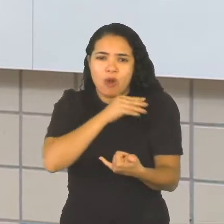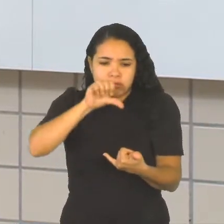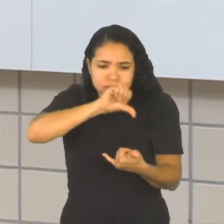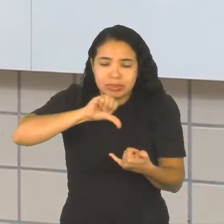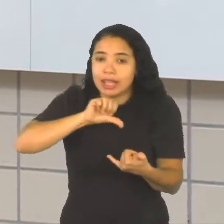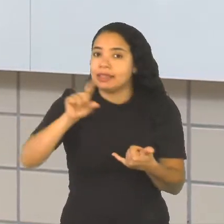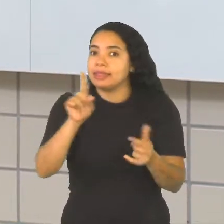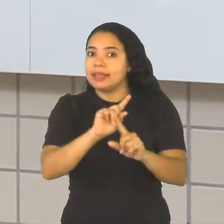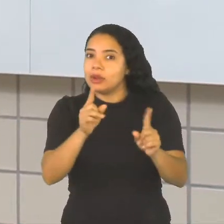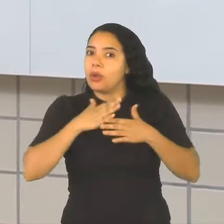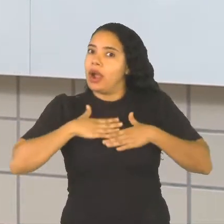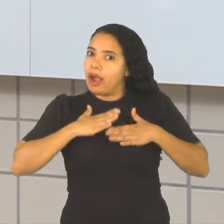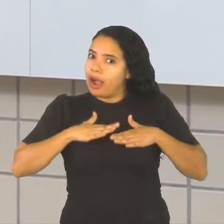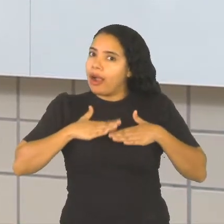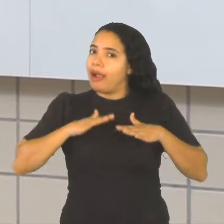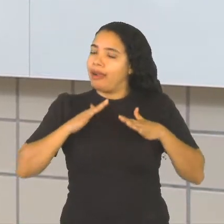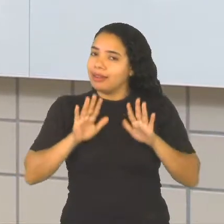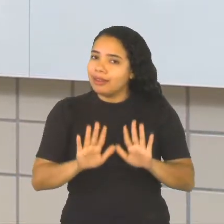bactérias